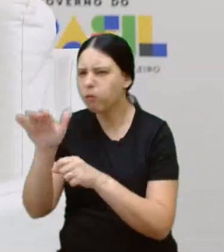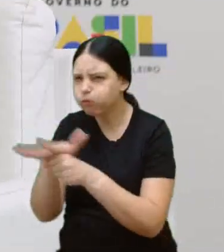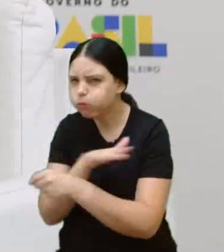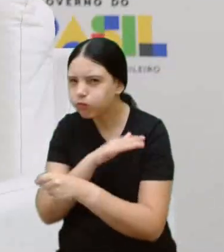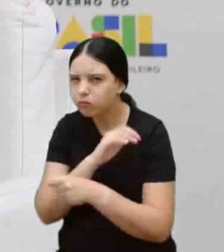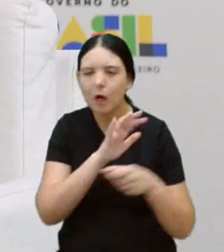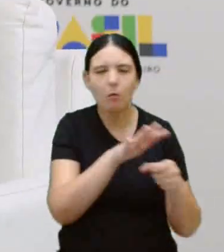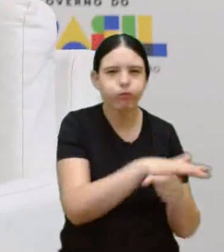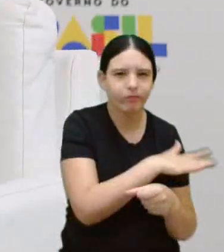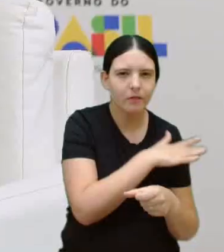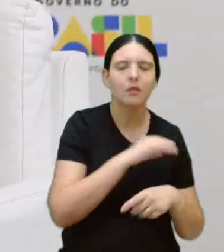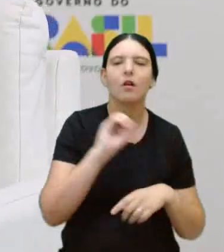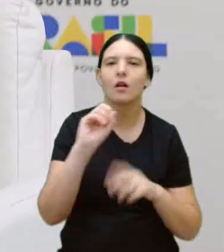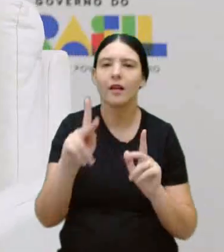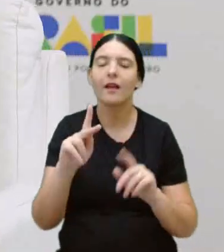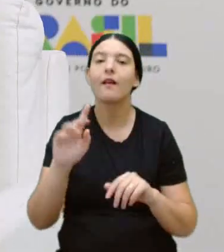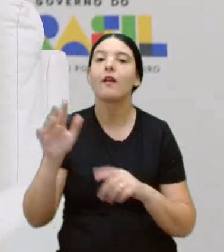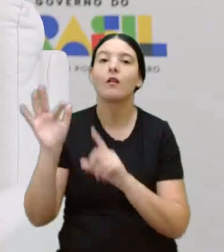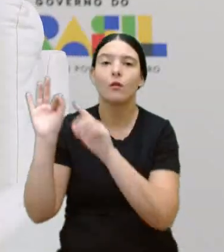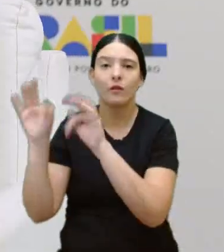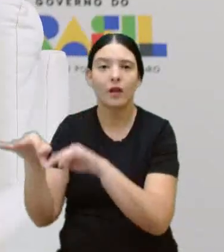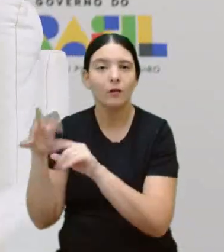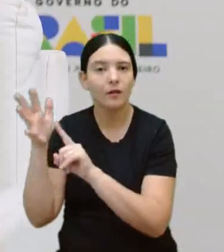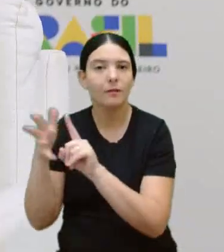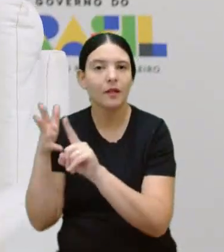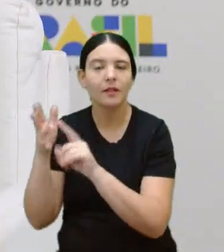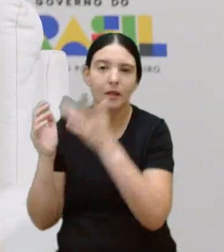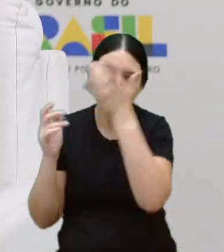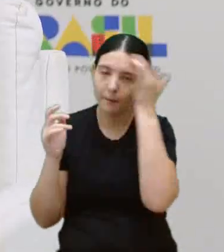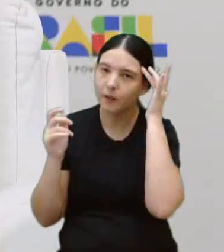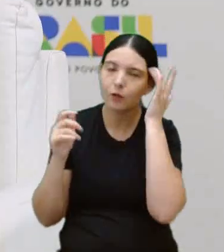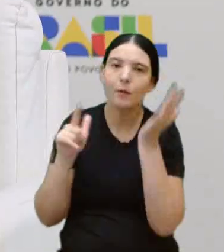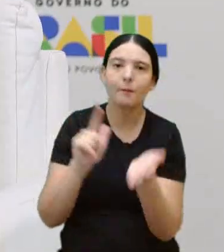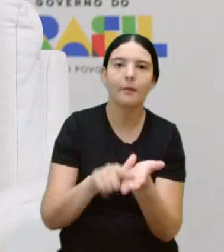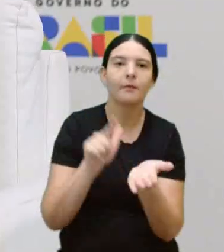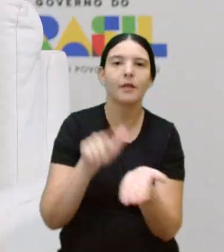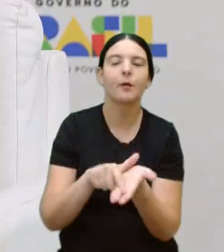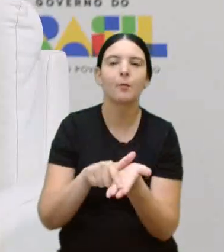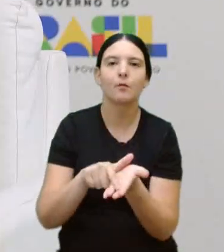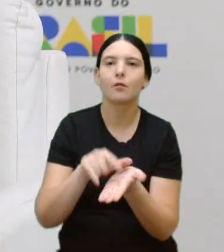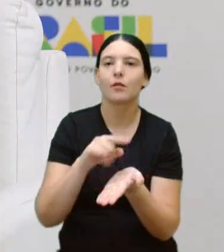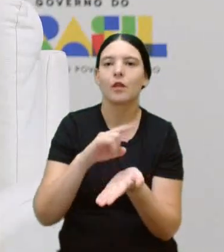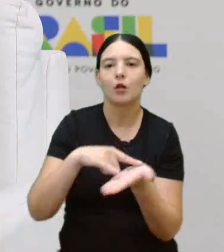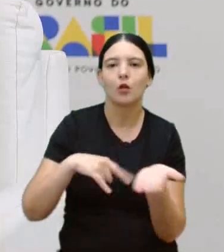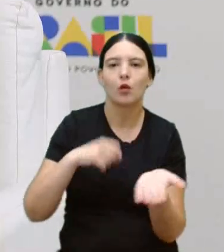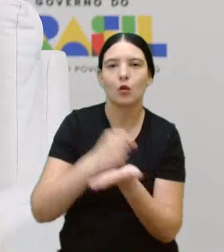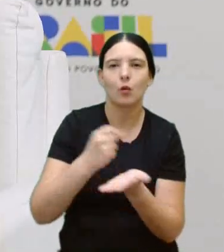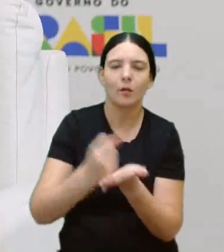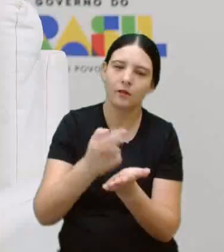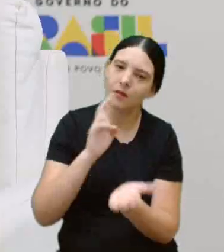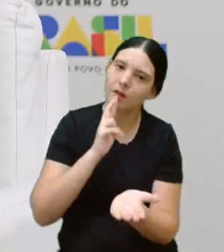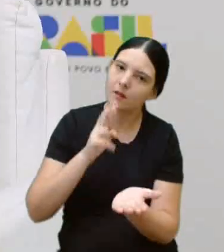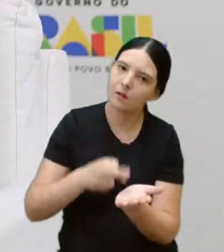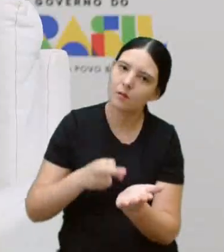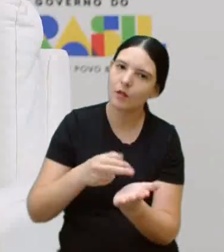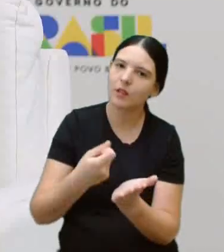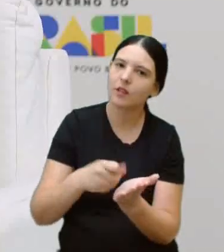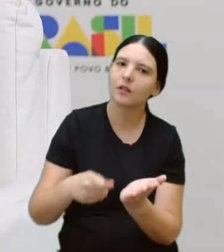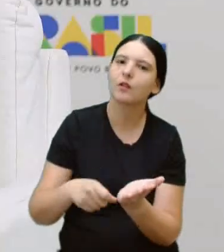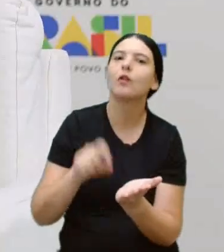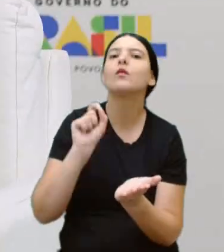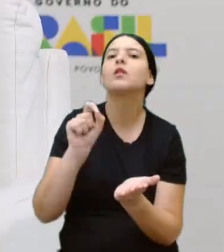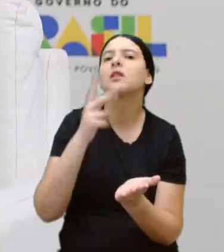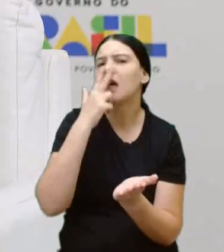da palestra de cada um, as pessoas vão pegar um papel, um documento e vão responder o que você achou da